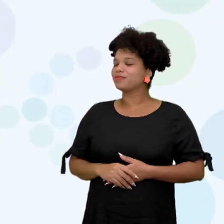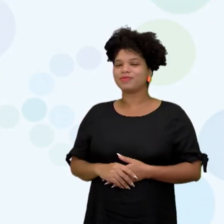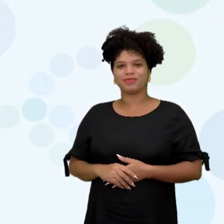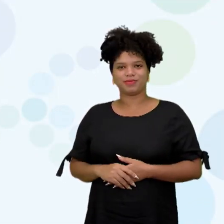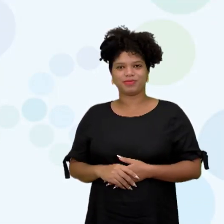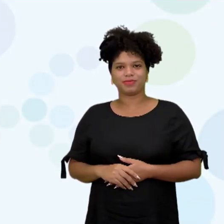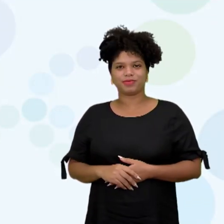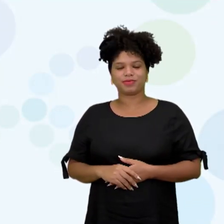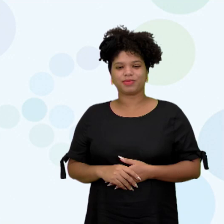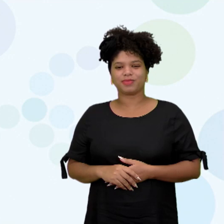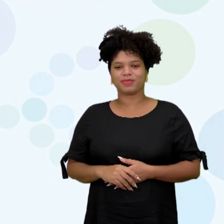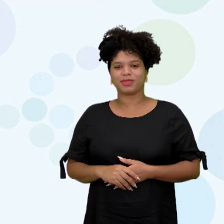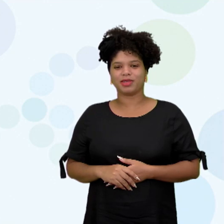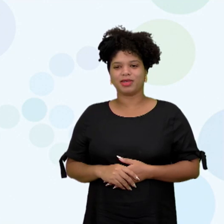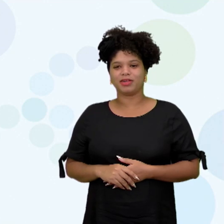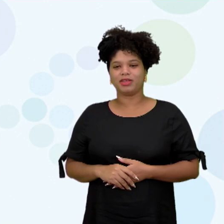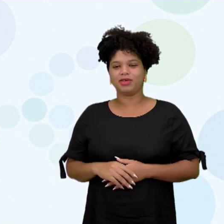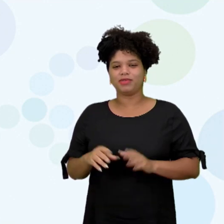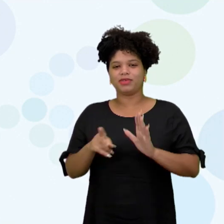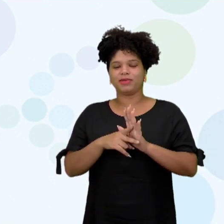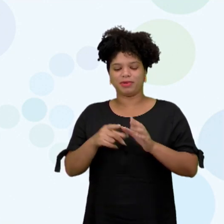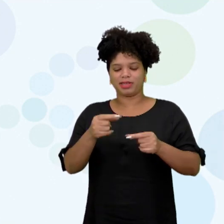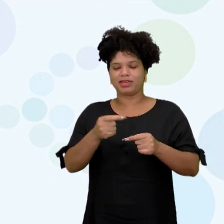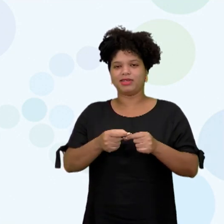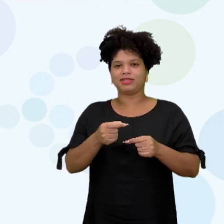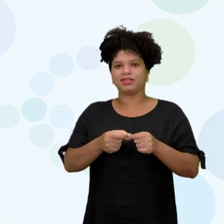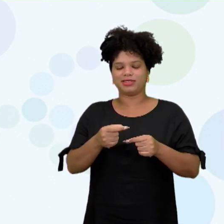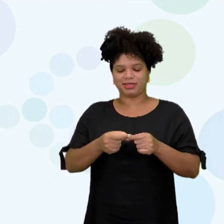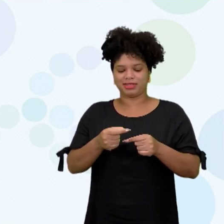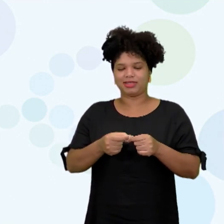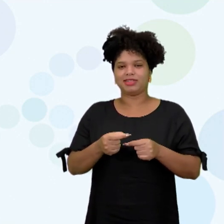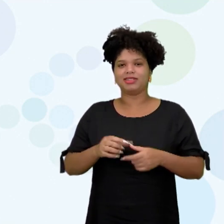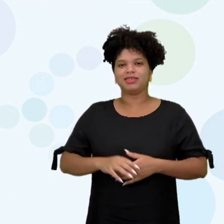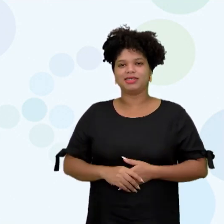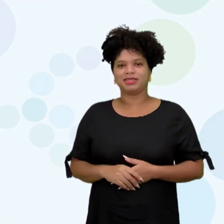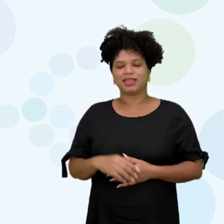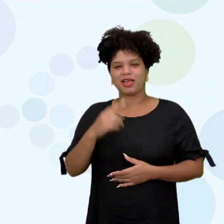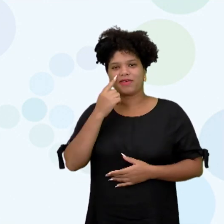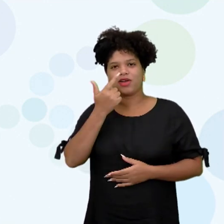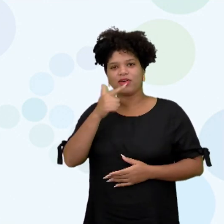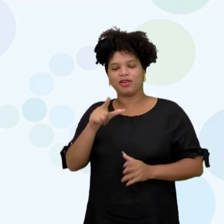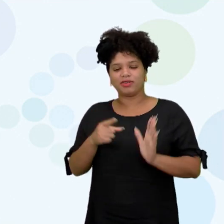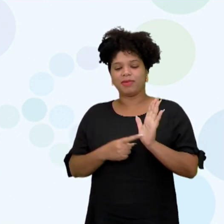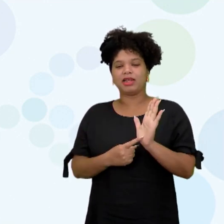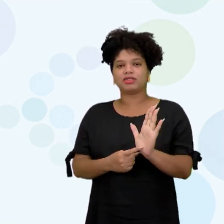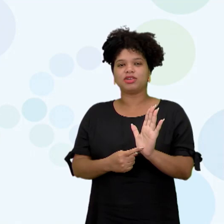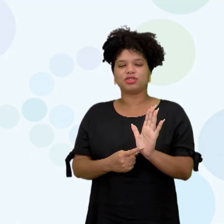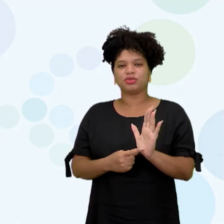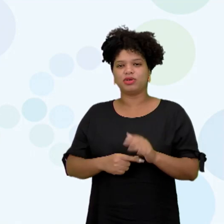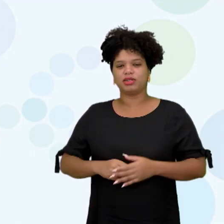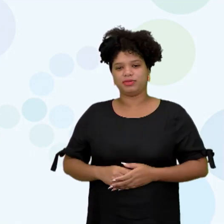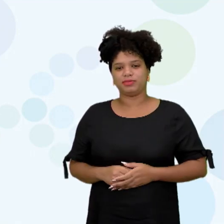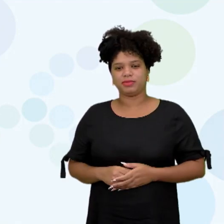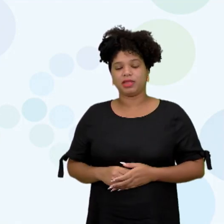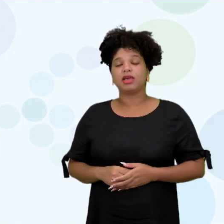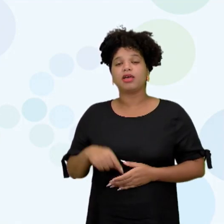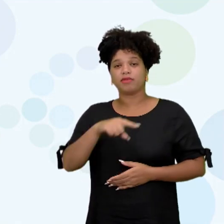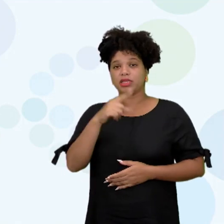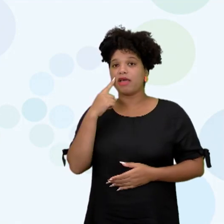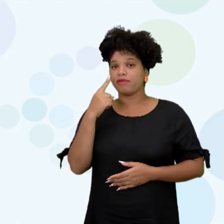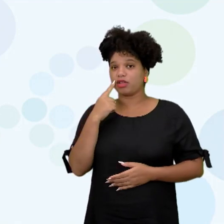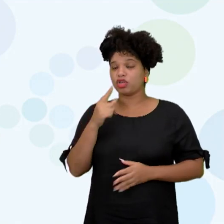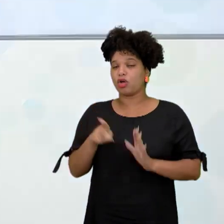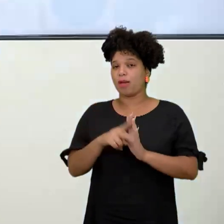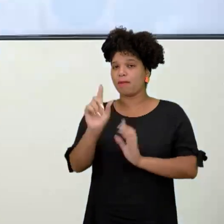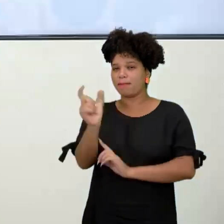porque a gente aprendeu que quando a gente vai falar sobre programação, sobre qualquer coisa, a primeira coisa que você tem que escrever no código